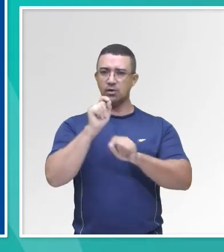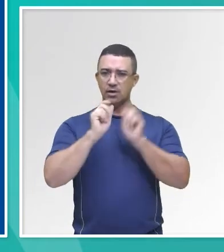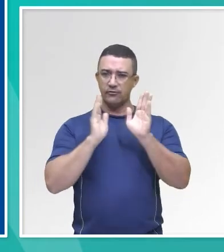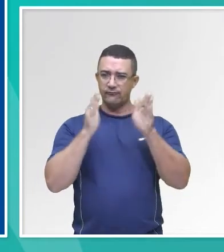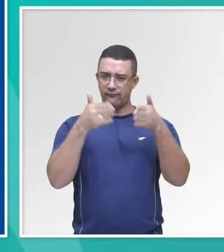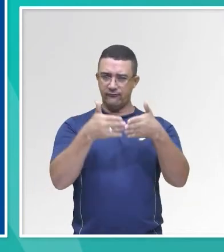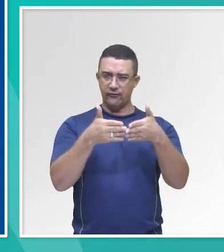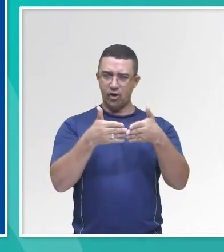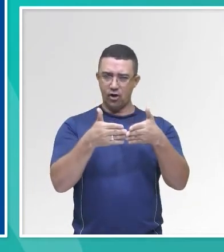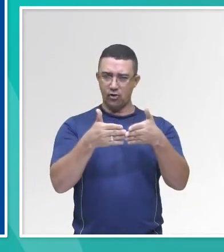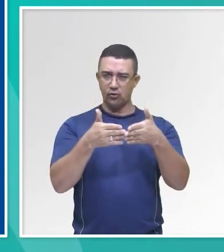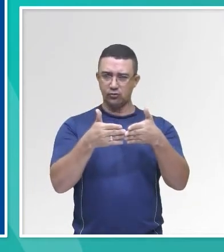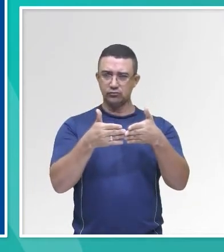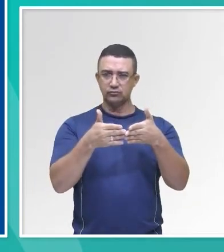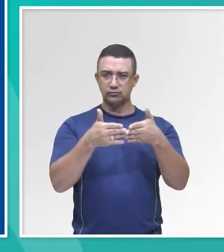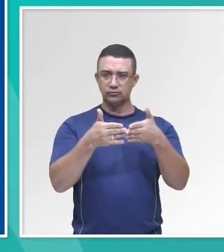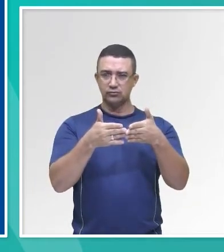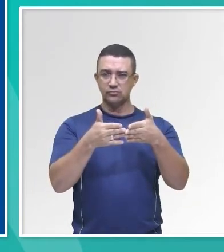ali